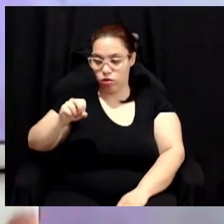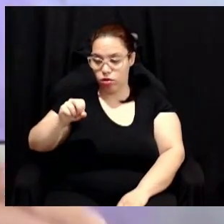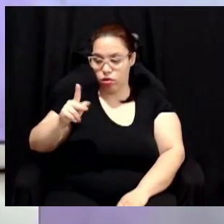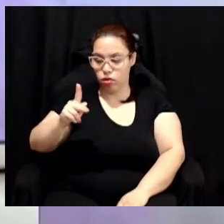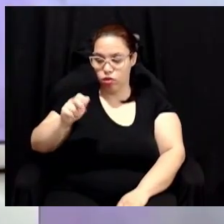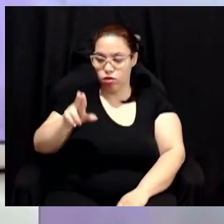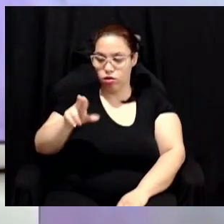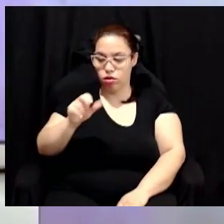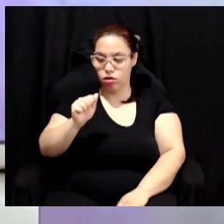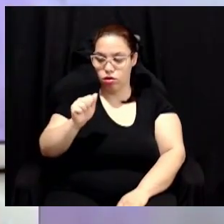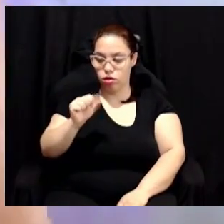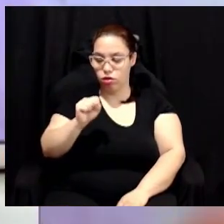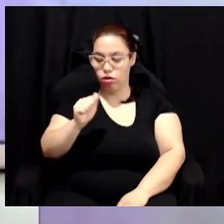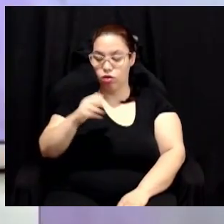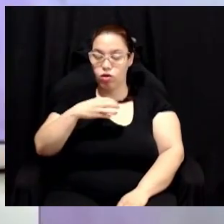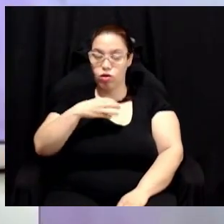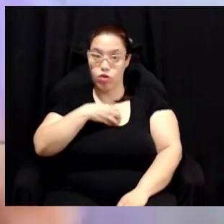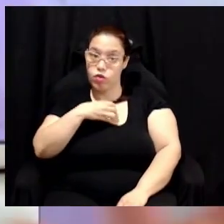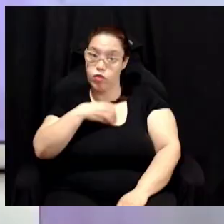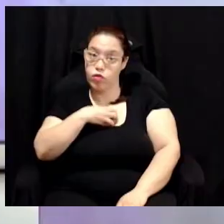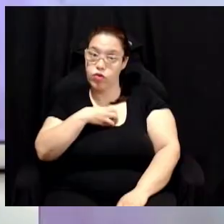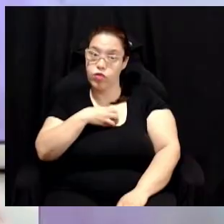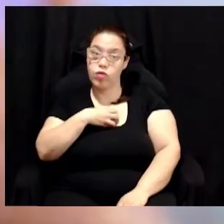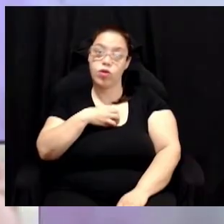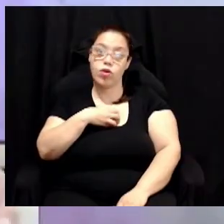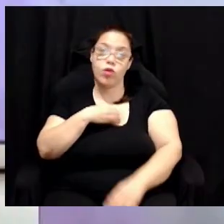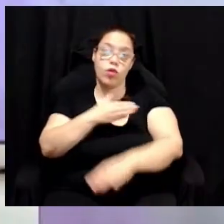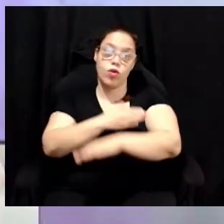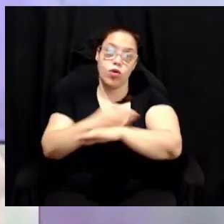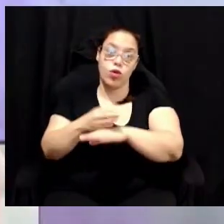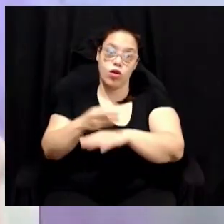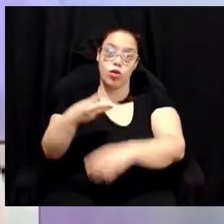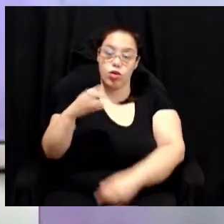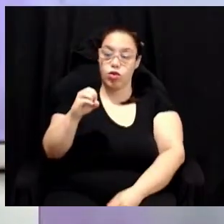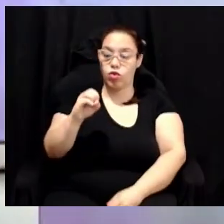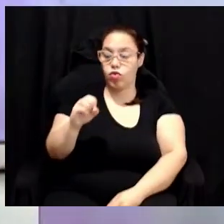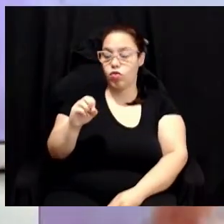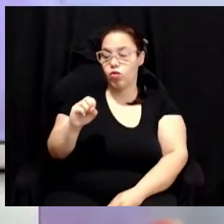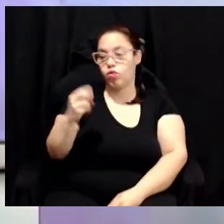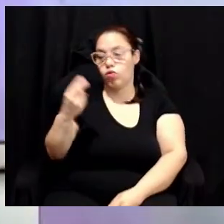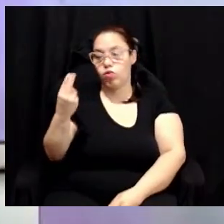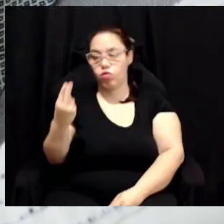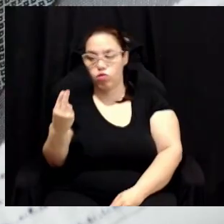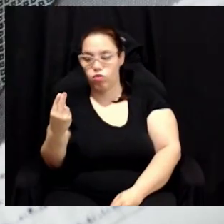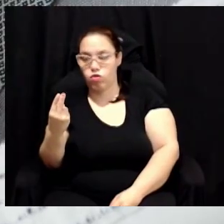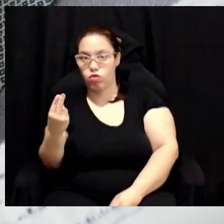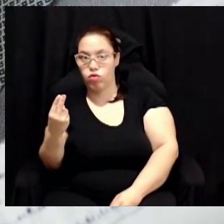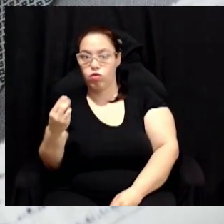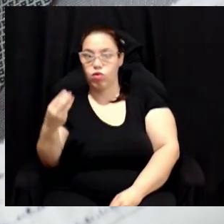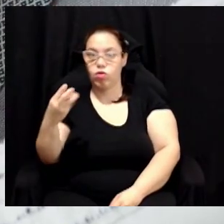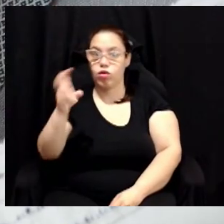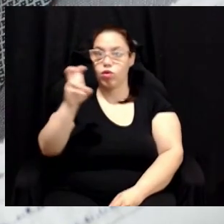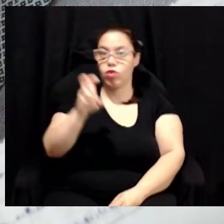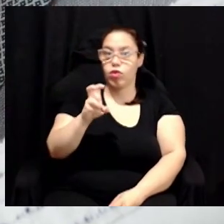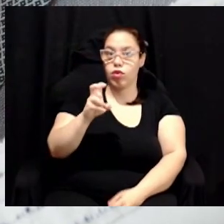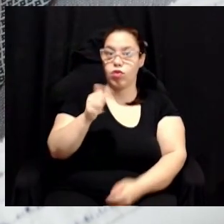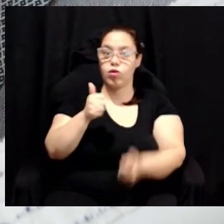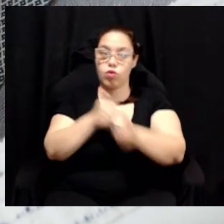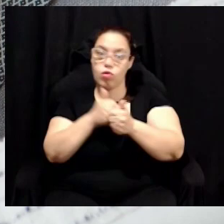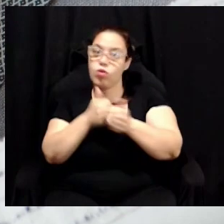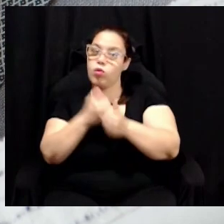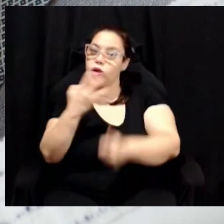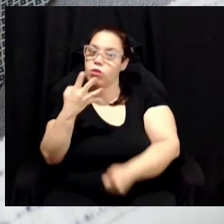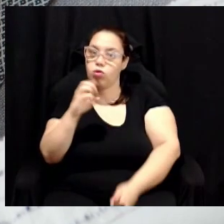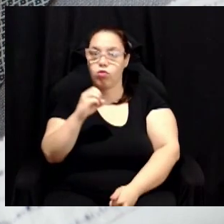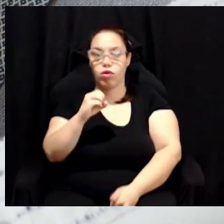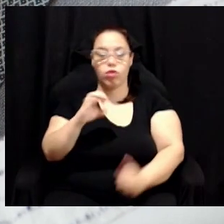já pode ter início de sintomas. E aí pode ser mais cedo, ali na casa dos 30, ou ali na casa dos 35, próximo dos 40,